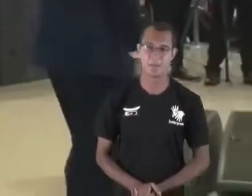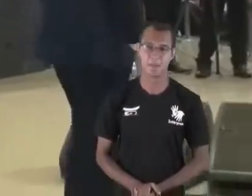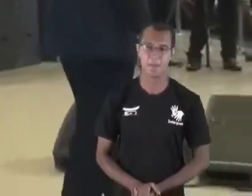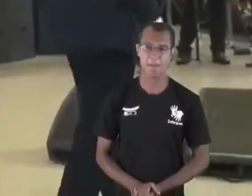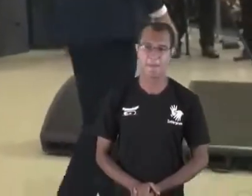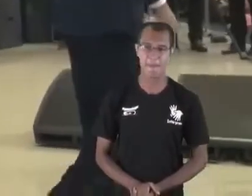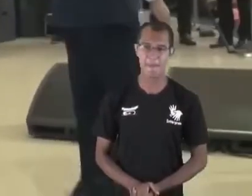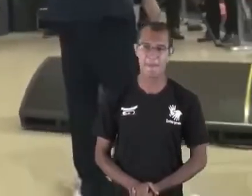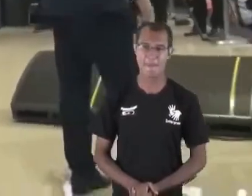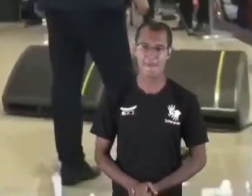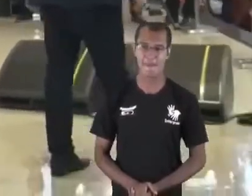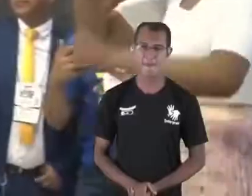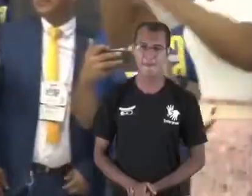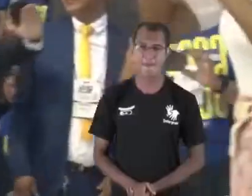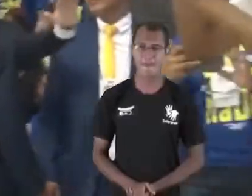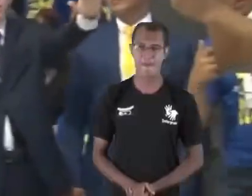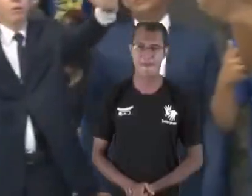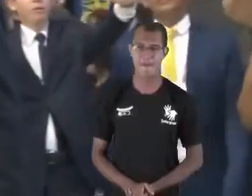muros.